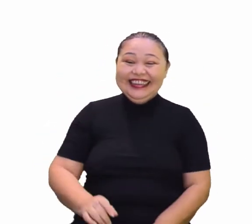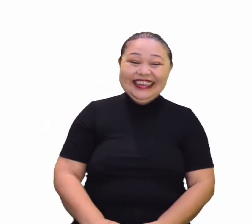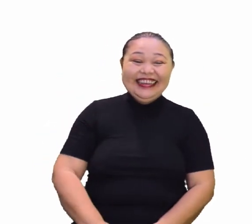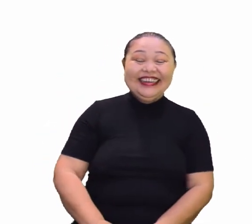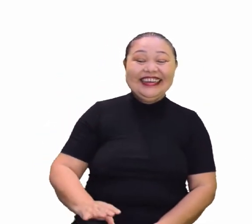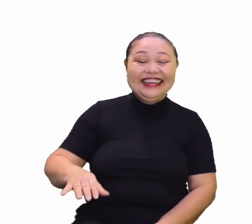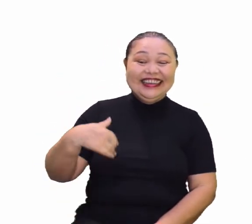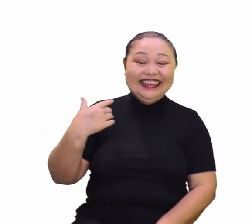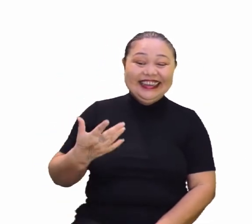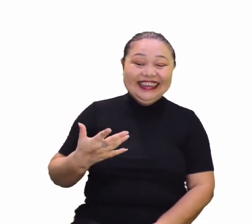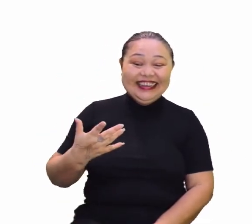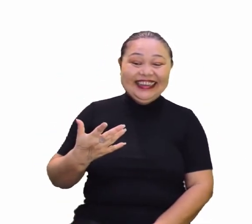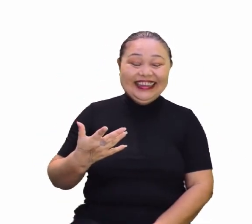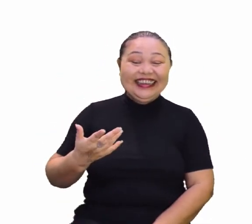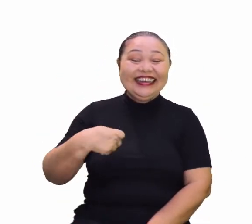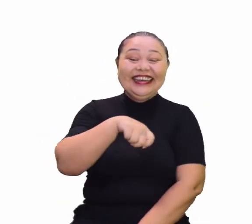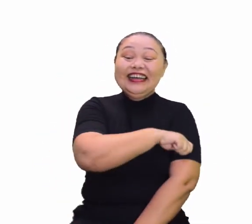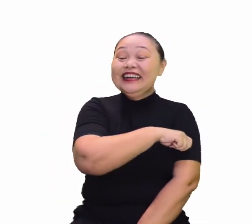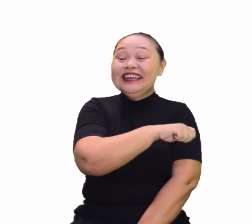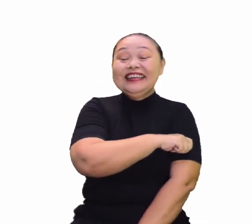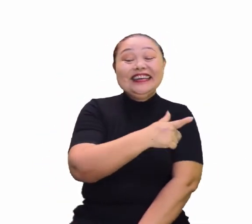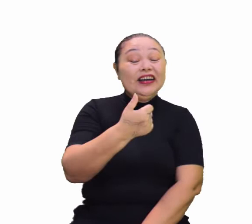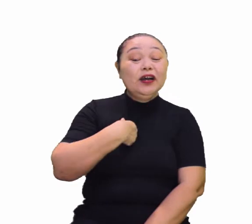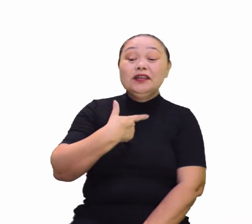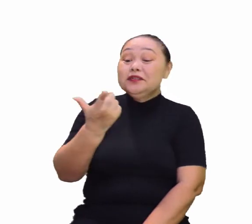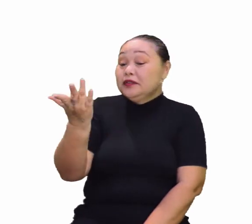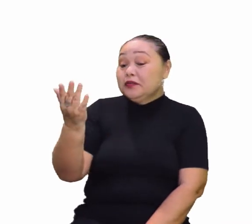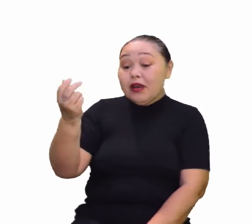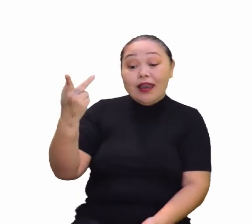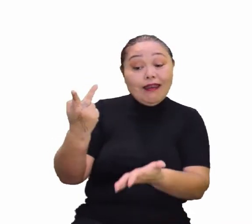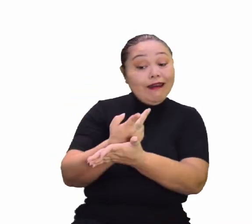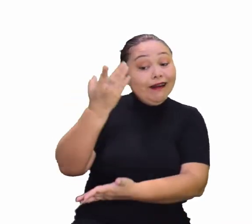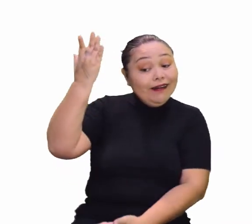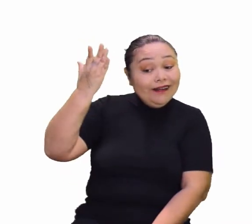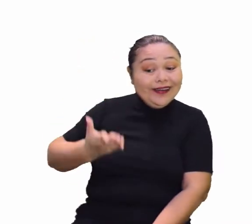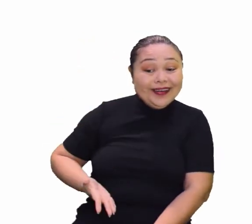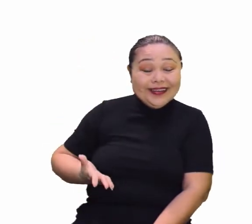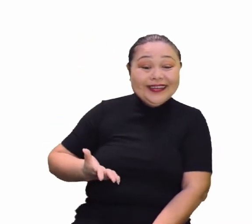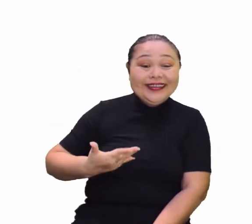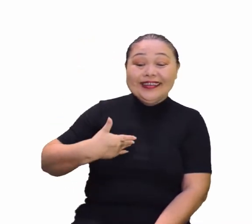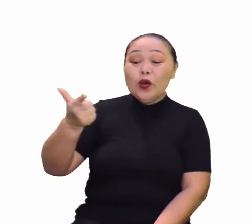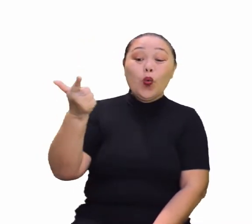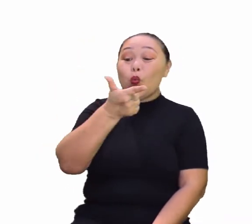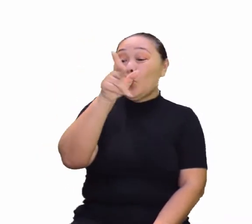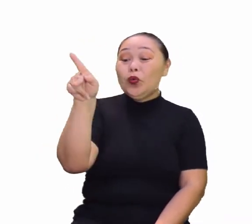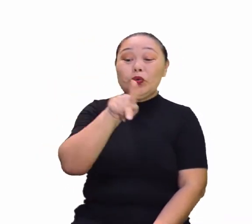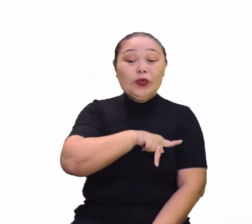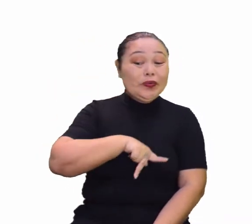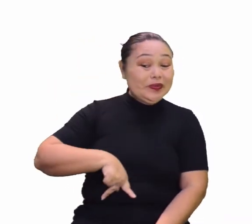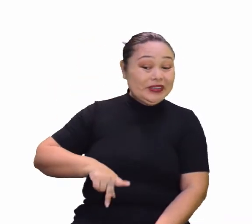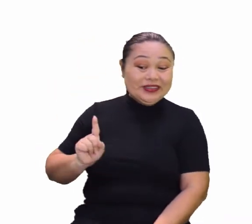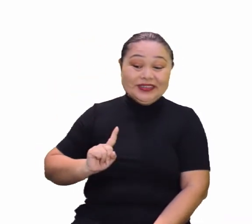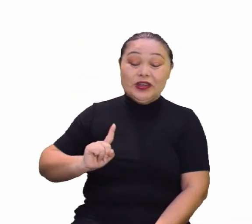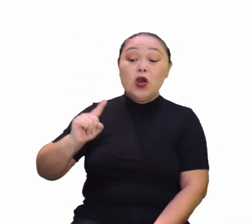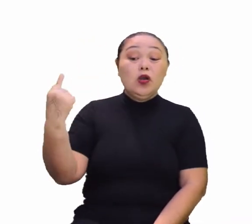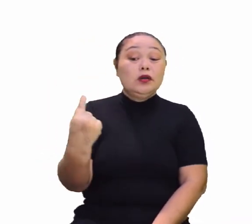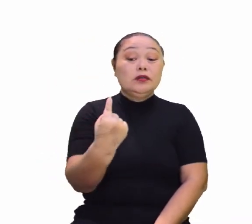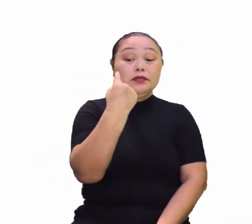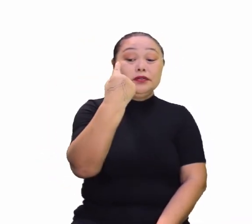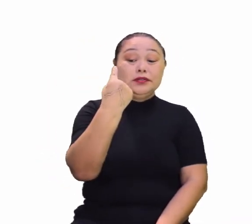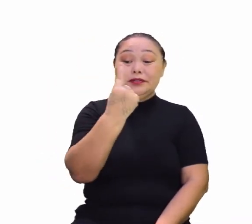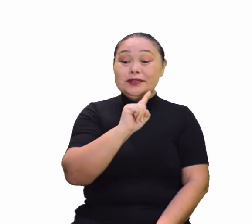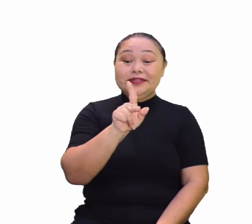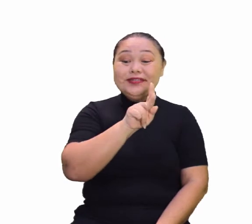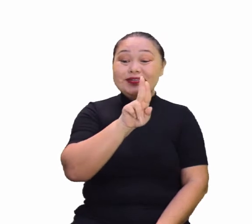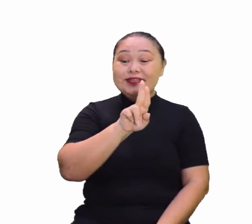Ah. e é o seguinte, o nosso aluno não tem como errar isso aí. Exato. Nós não falamos nem de outro presidente, Não, não. só falamos dele.